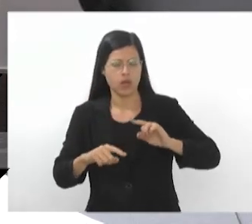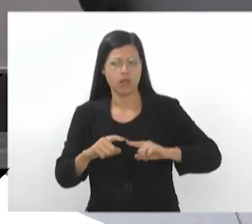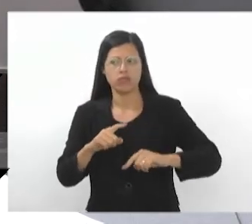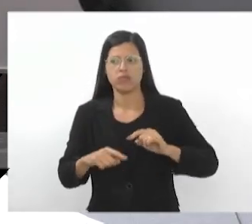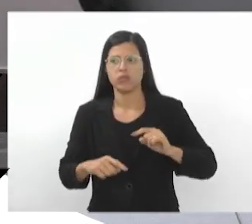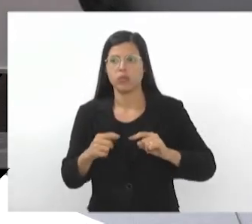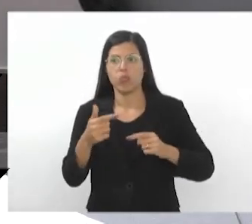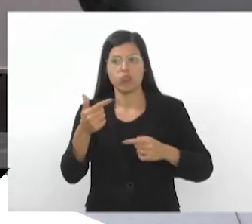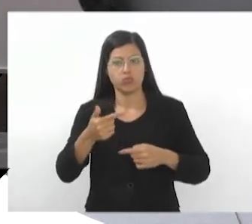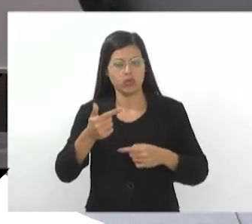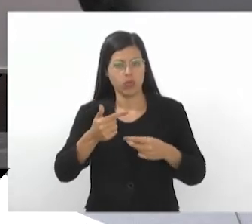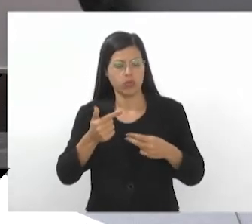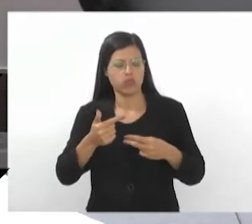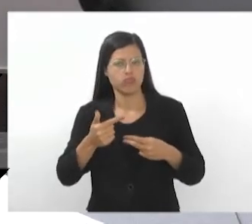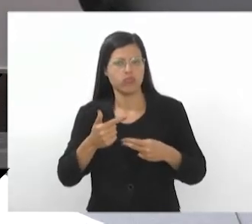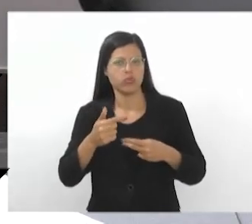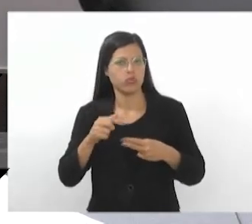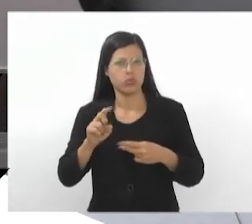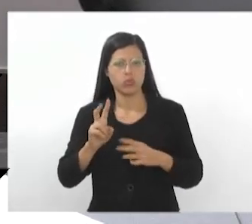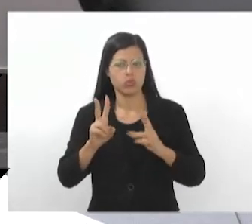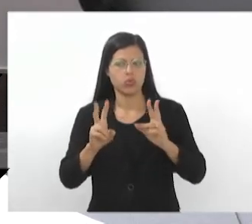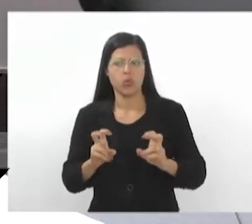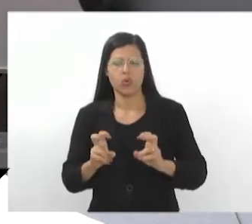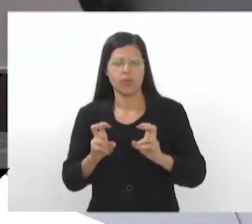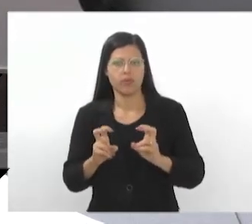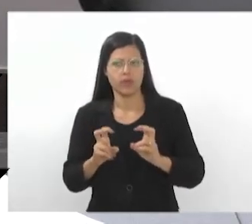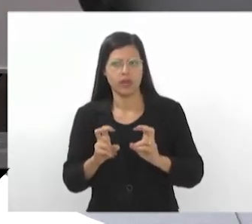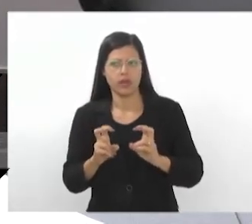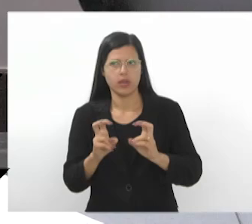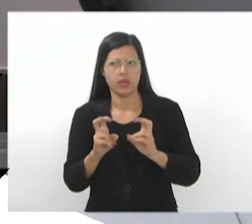objeto é a declaração de